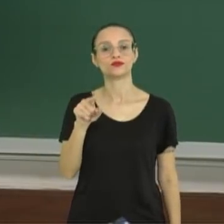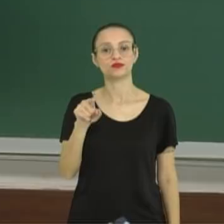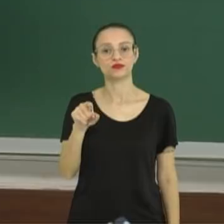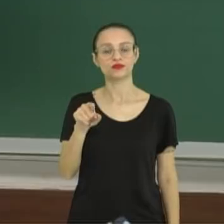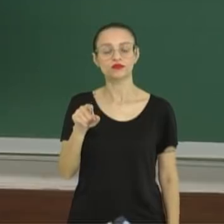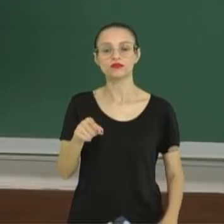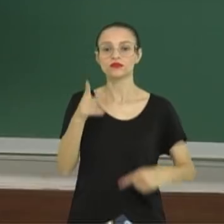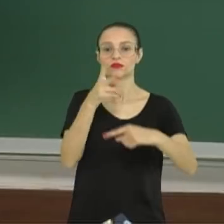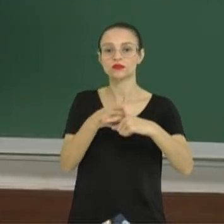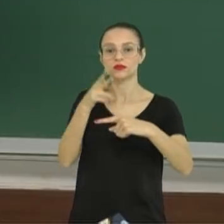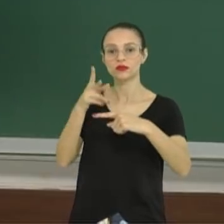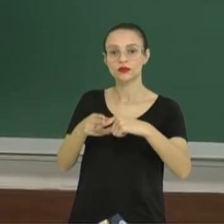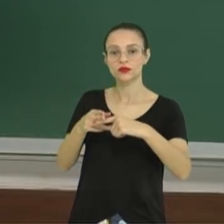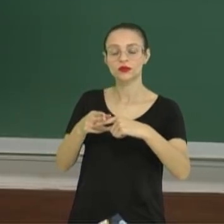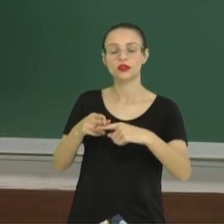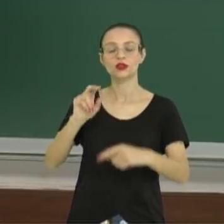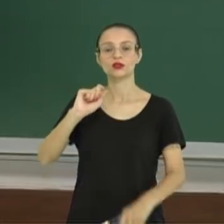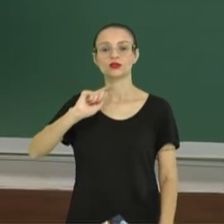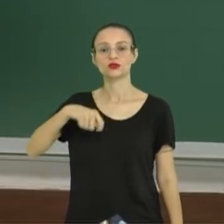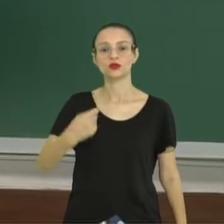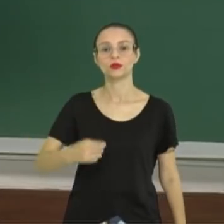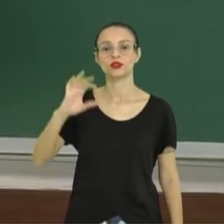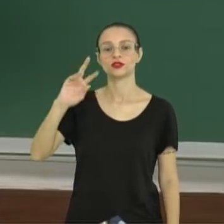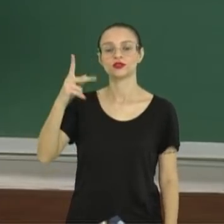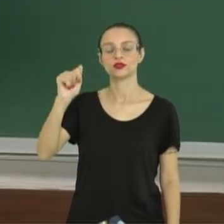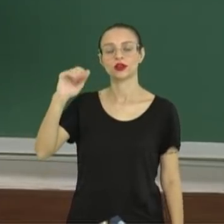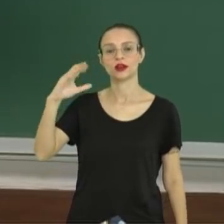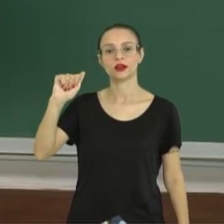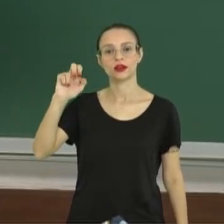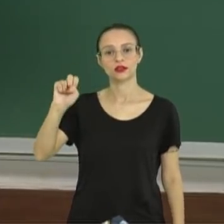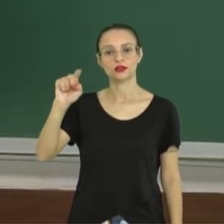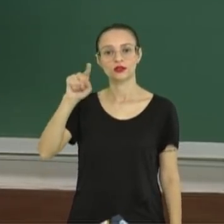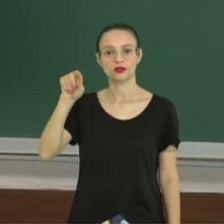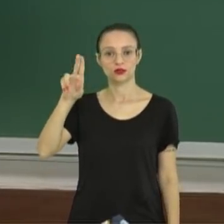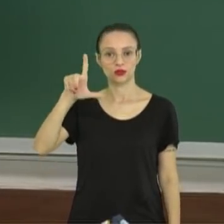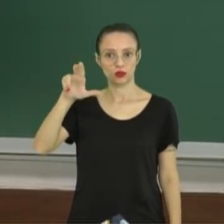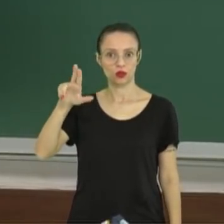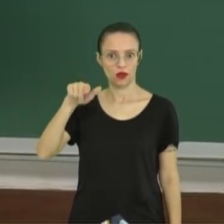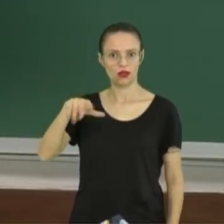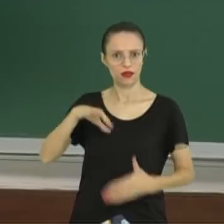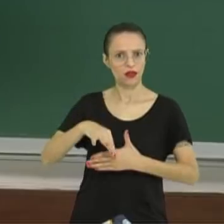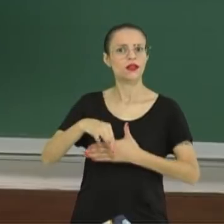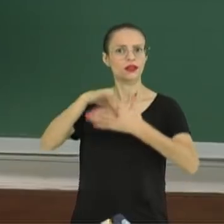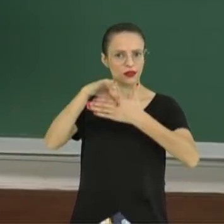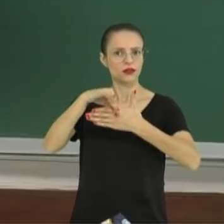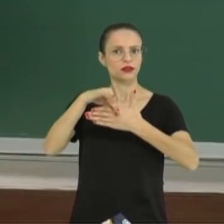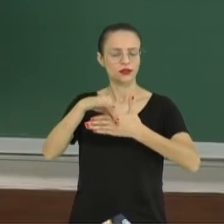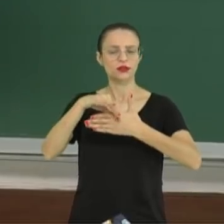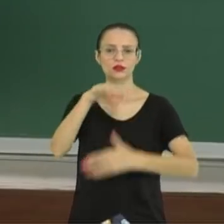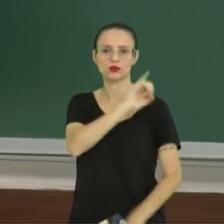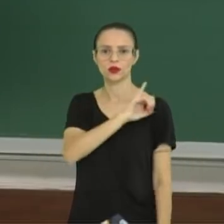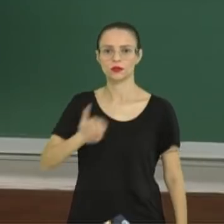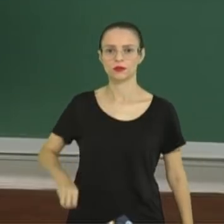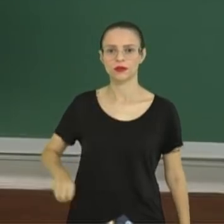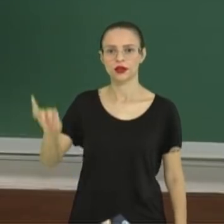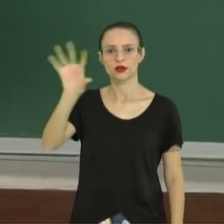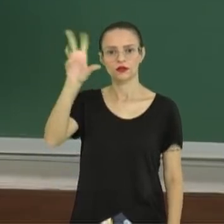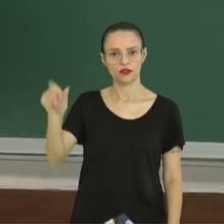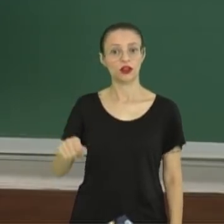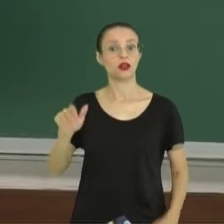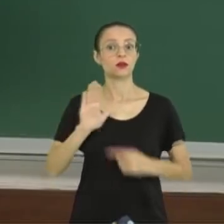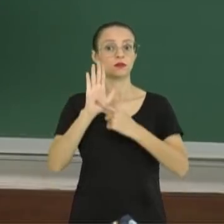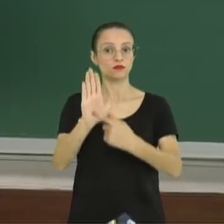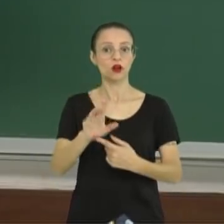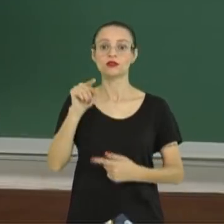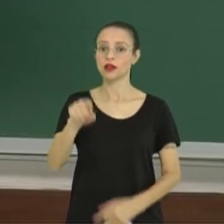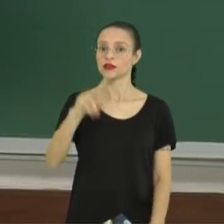uma série sobre o Shaka Zulu, né, que foi um líder de um império africano, que ruiu depois, né, mas mostra bem essa história aí